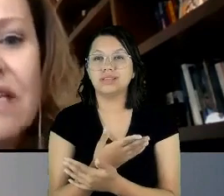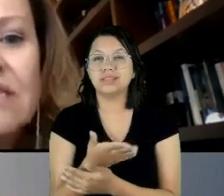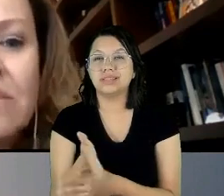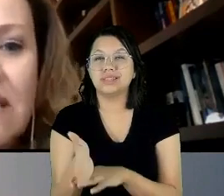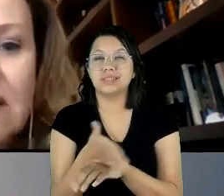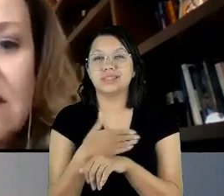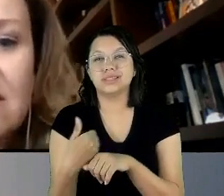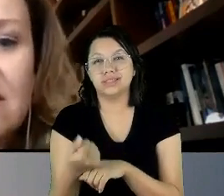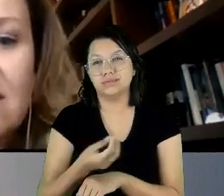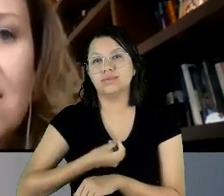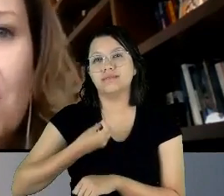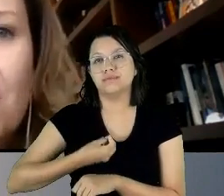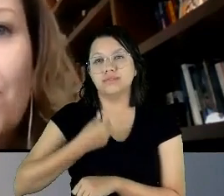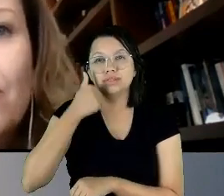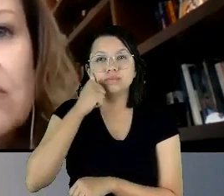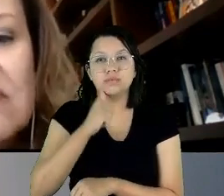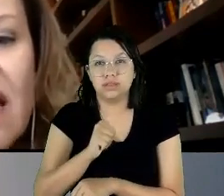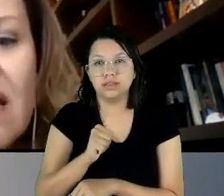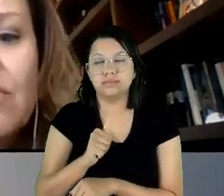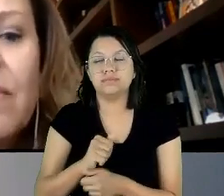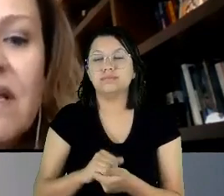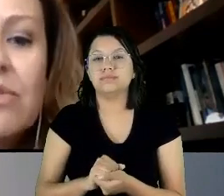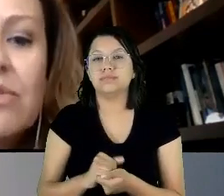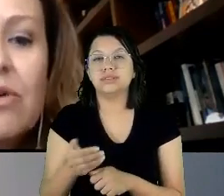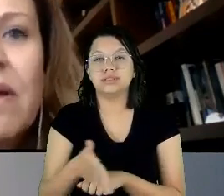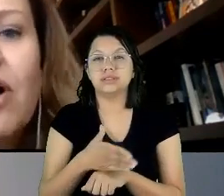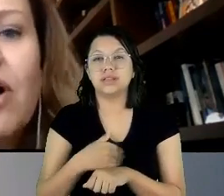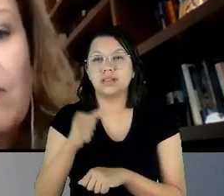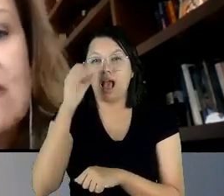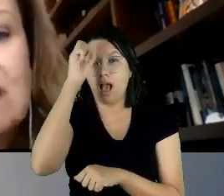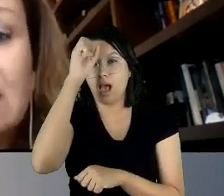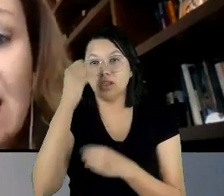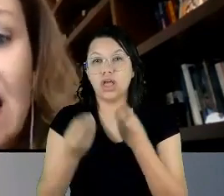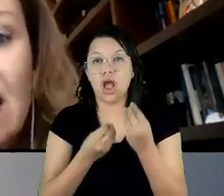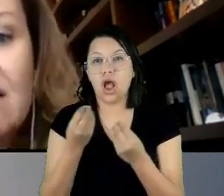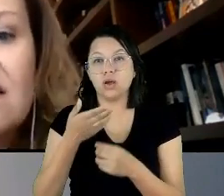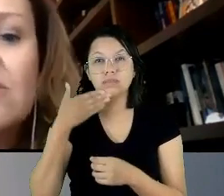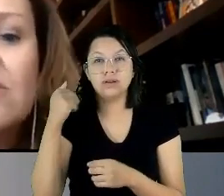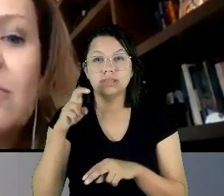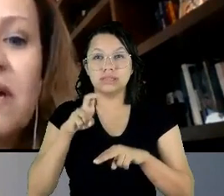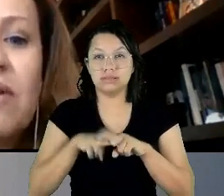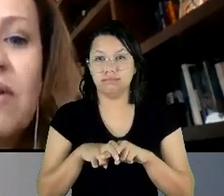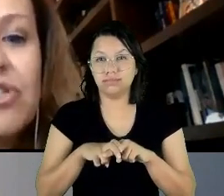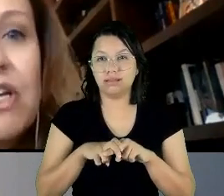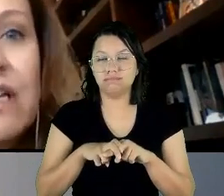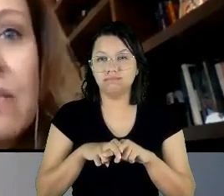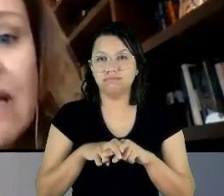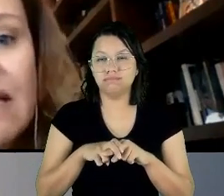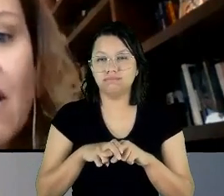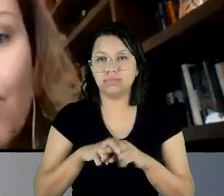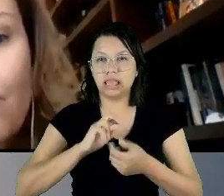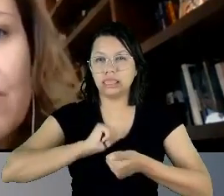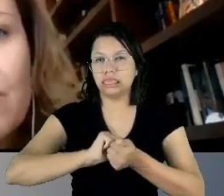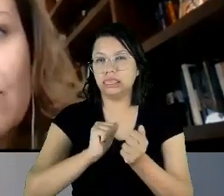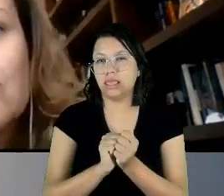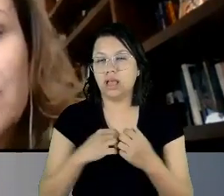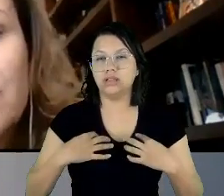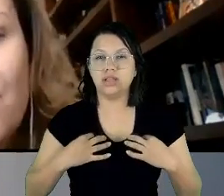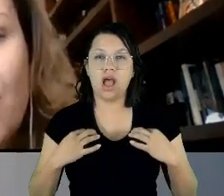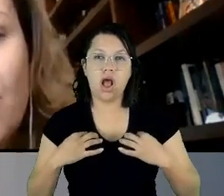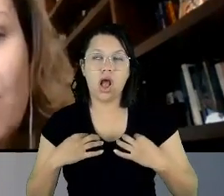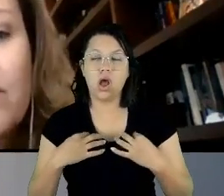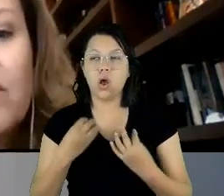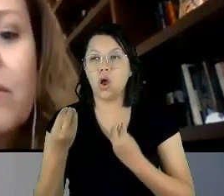na vida das meninas. Muito cedo aprendemos sobre a melhor forma de sentar, sobre a adequação de determinada roupa ou